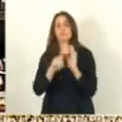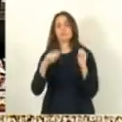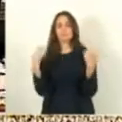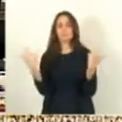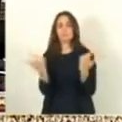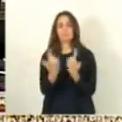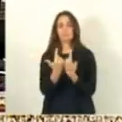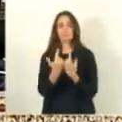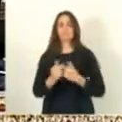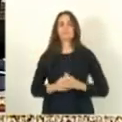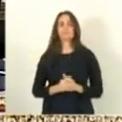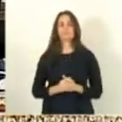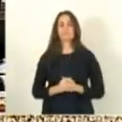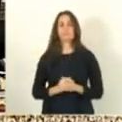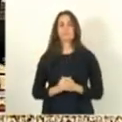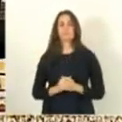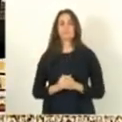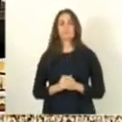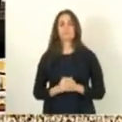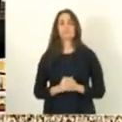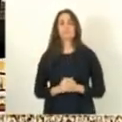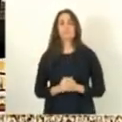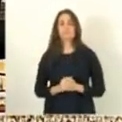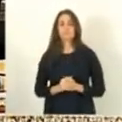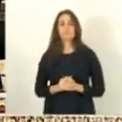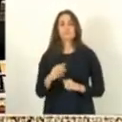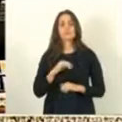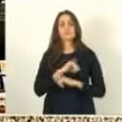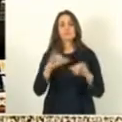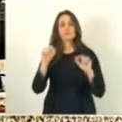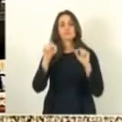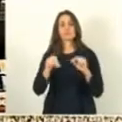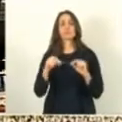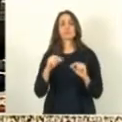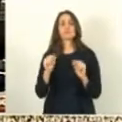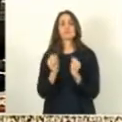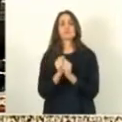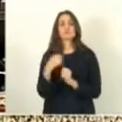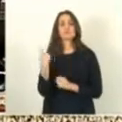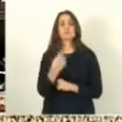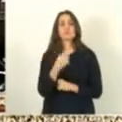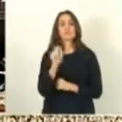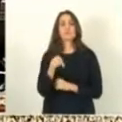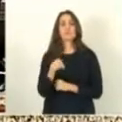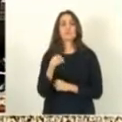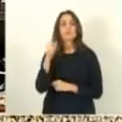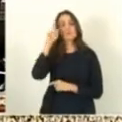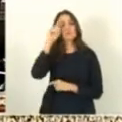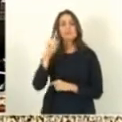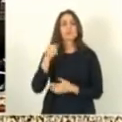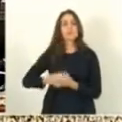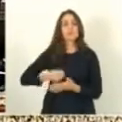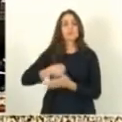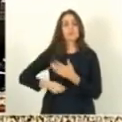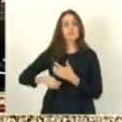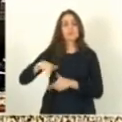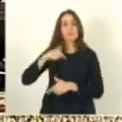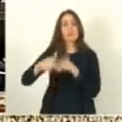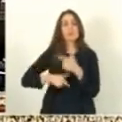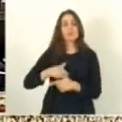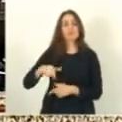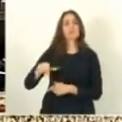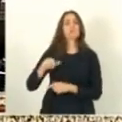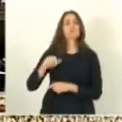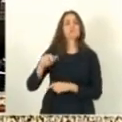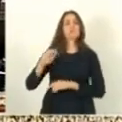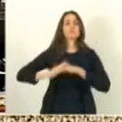no site da Assembleia. Quero registrar que está aqui conosco mais um dia de luta dos agentes